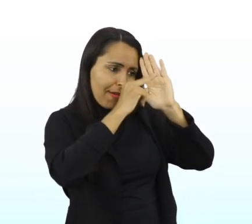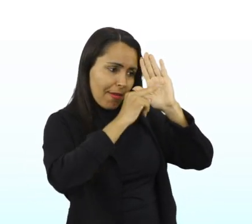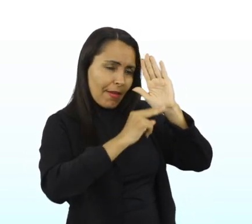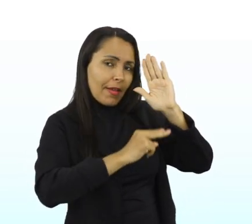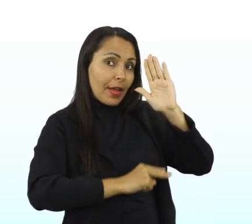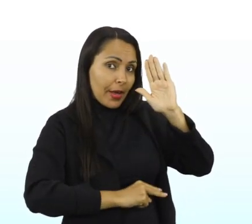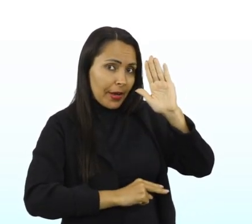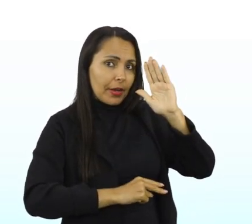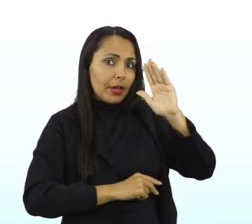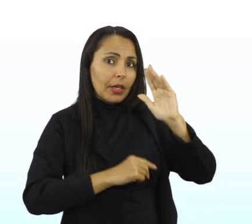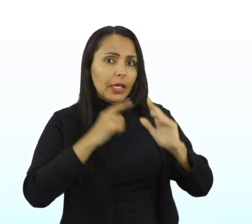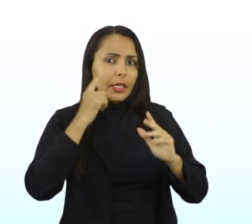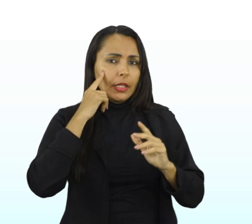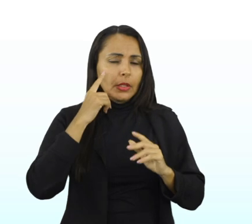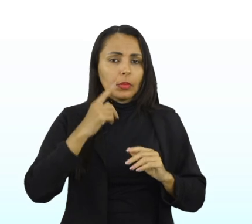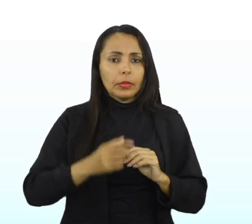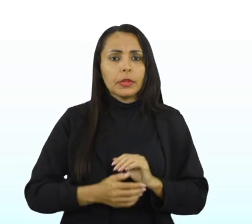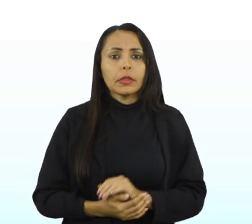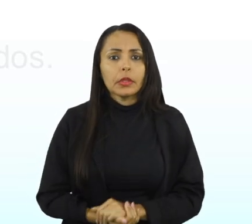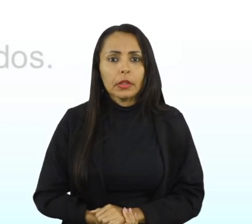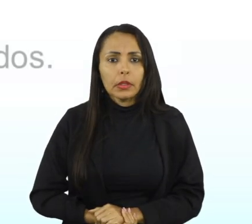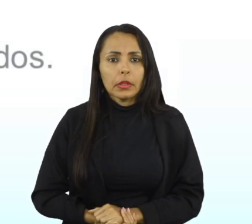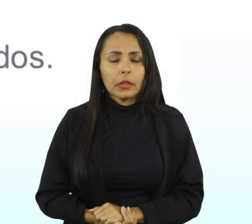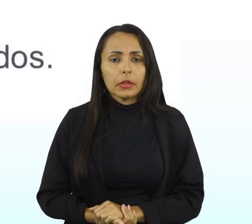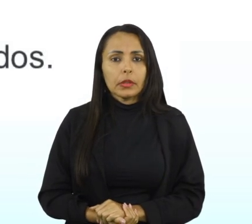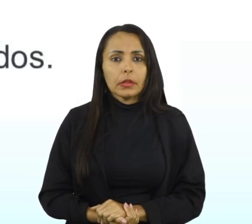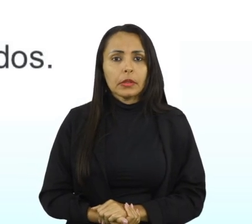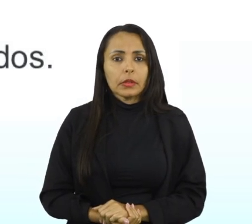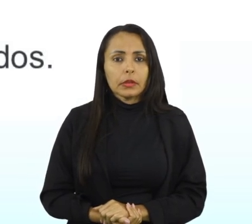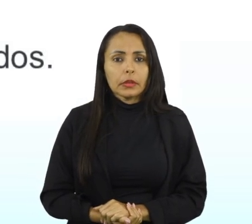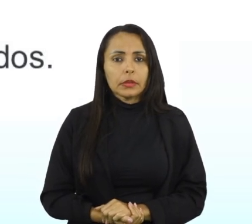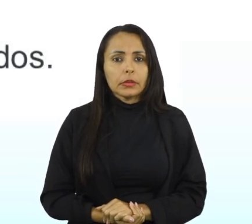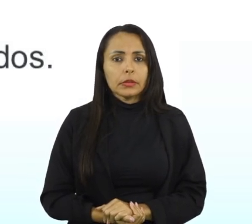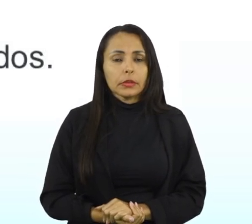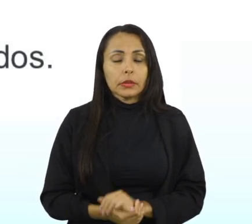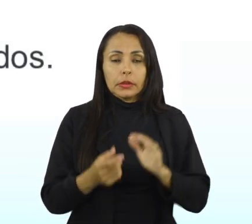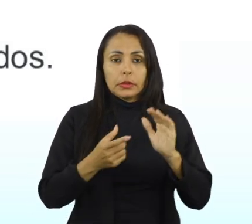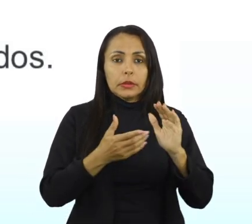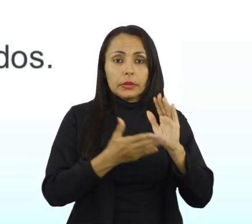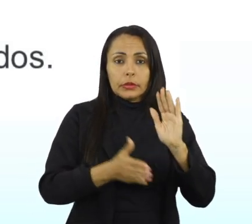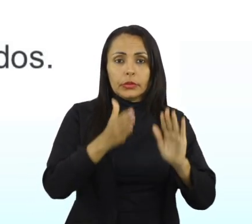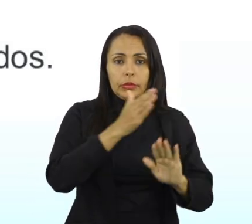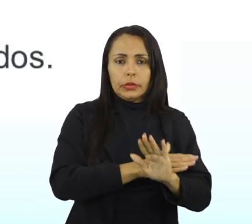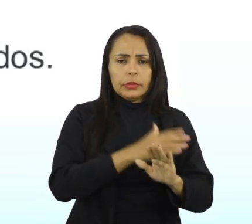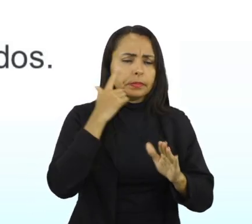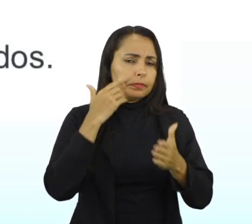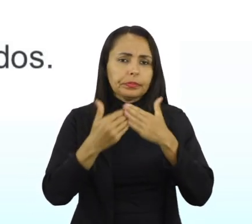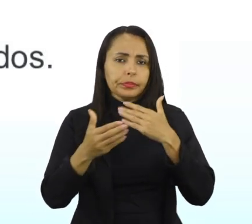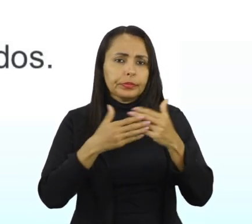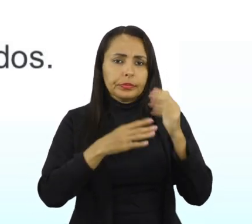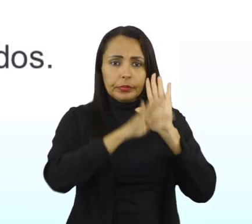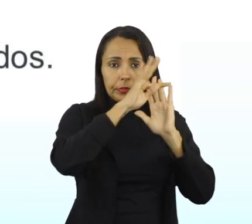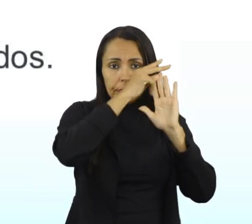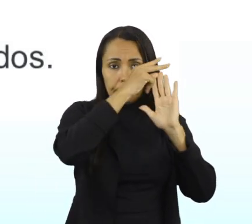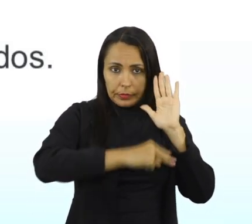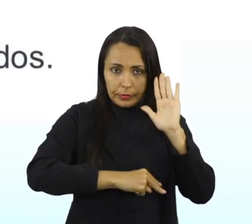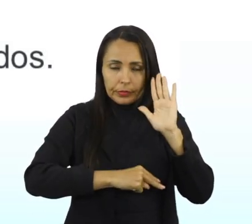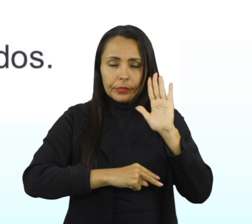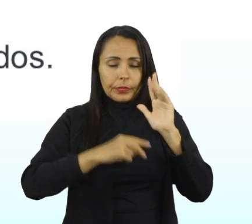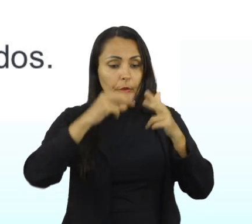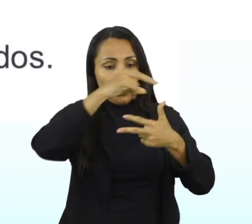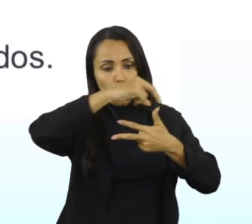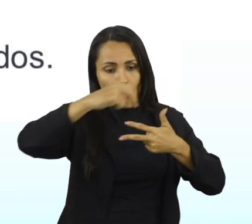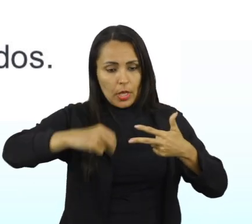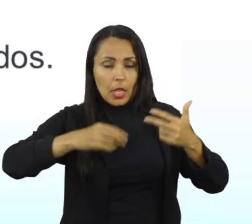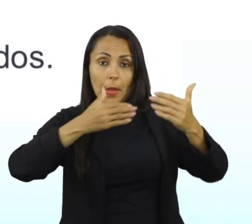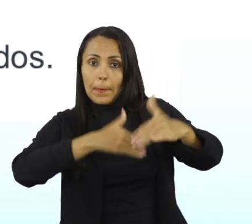texto, vem comigo, passa para mim aqui, Léo. Fera, antes de ler qualquer texto na prova